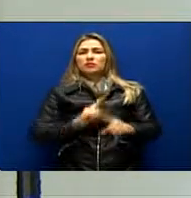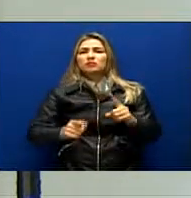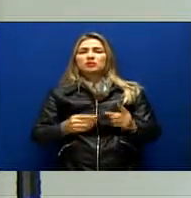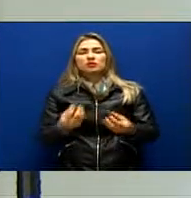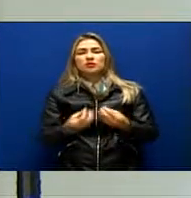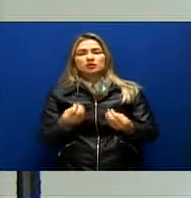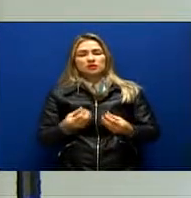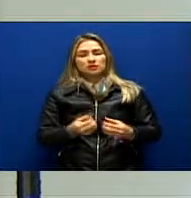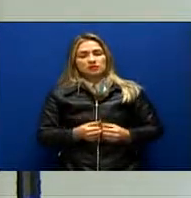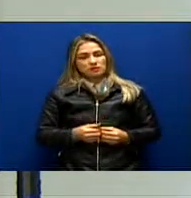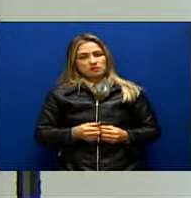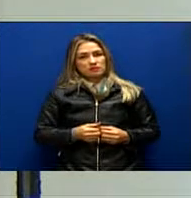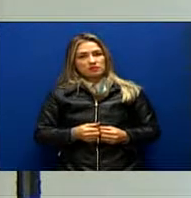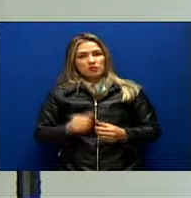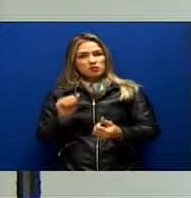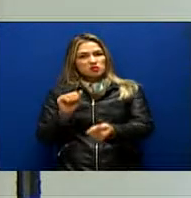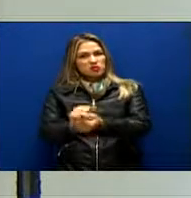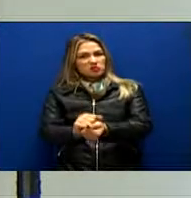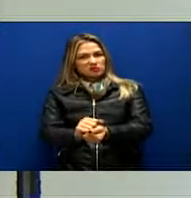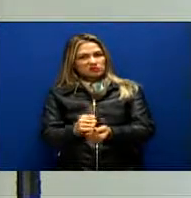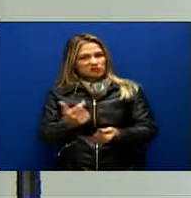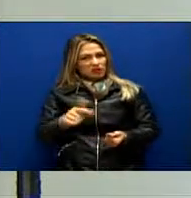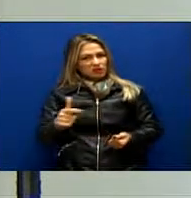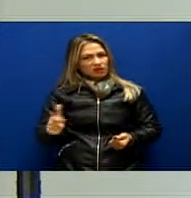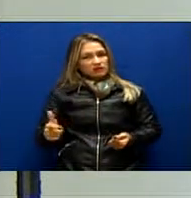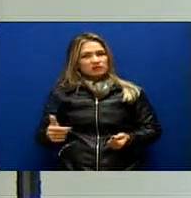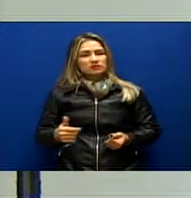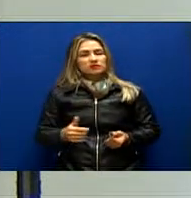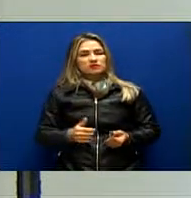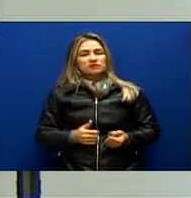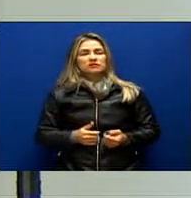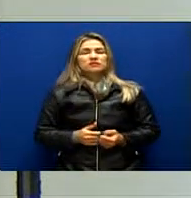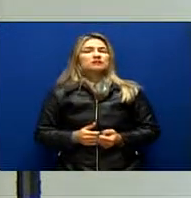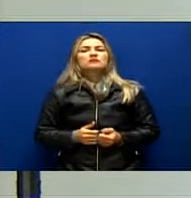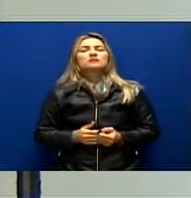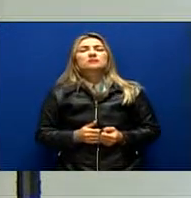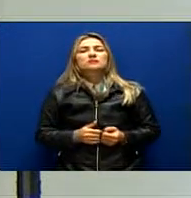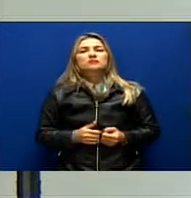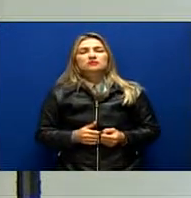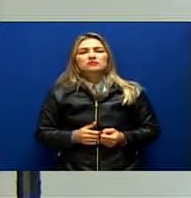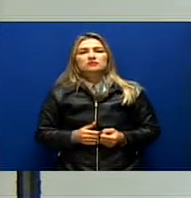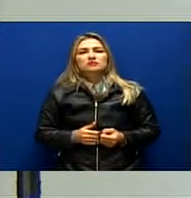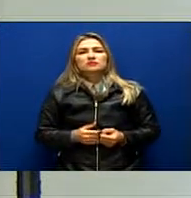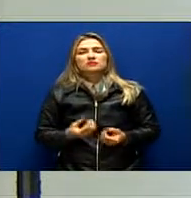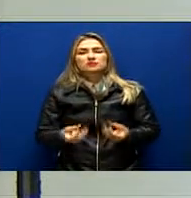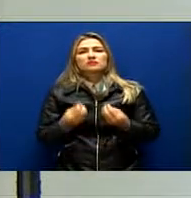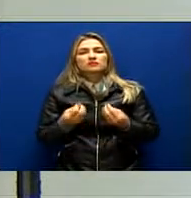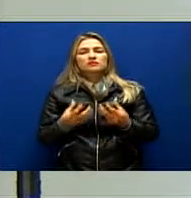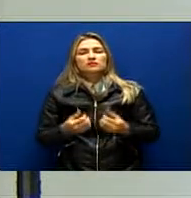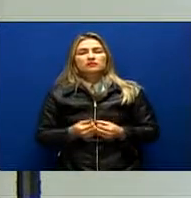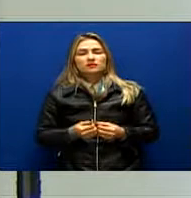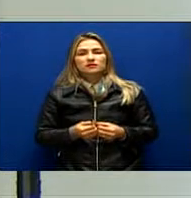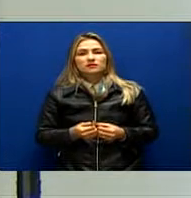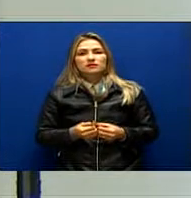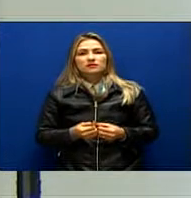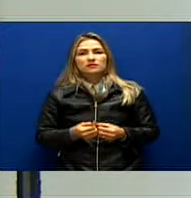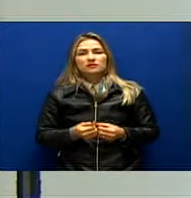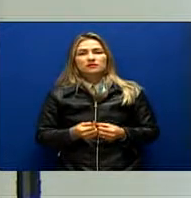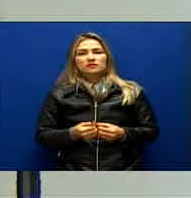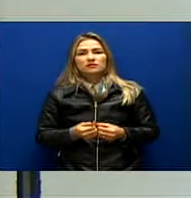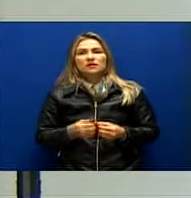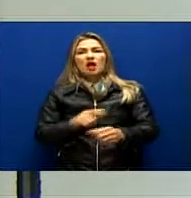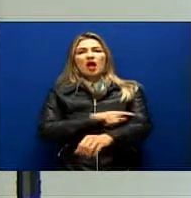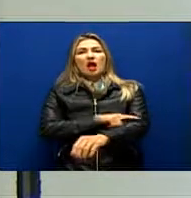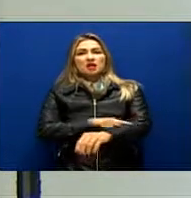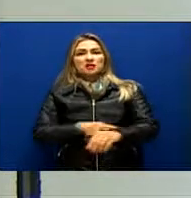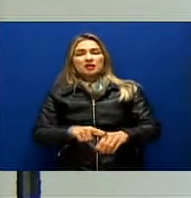do meu lado, eu respeito. Se não está, eu não respeito. Isso eu não concordo. Eu